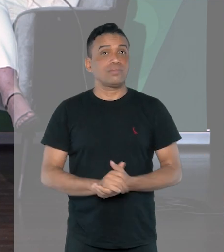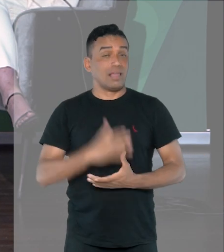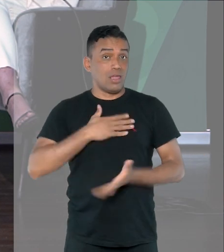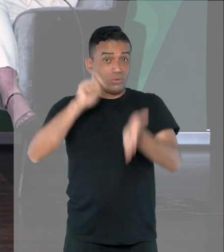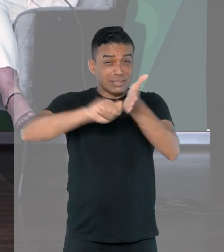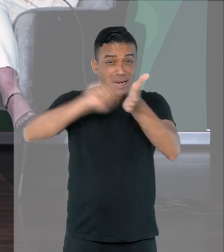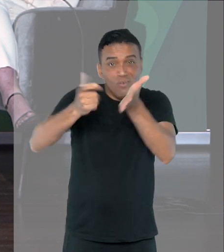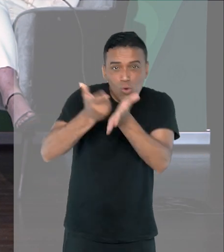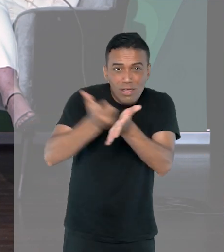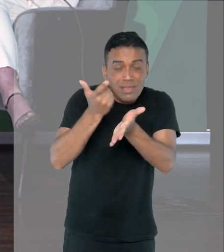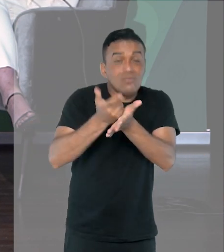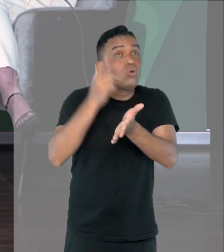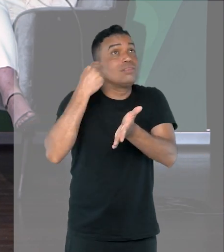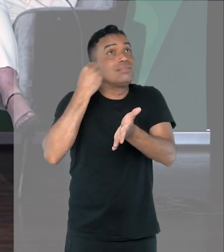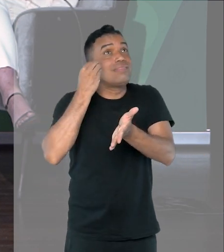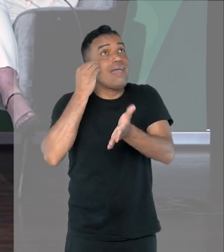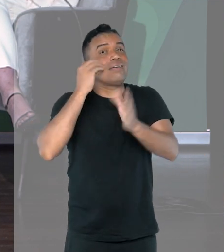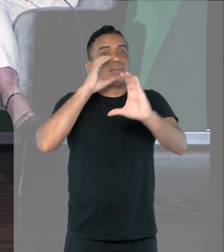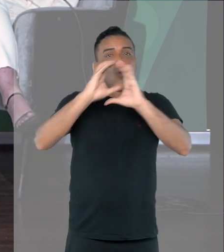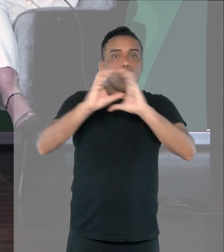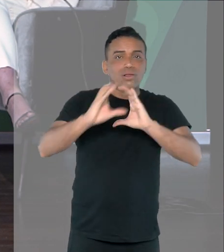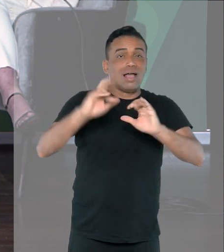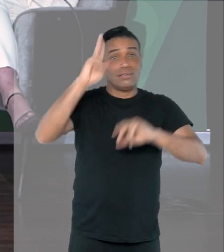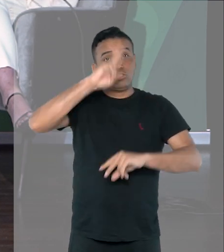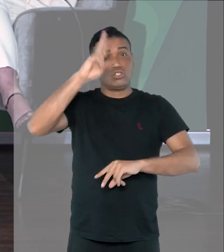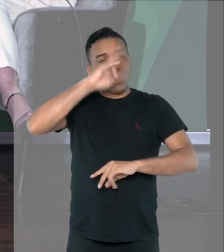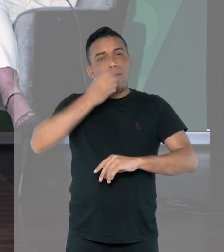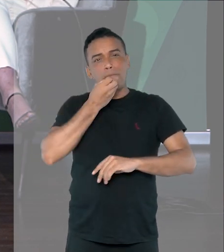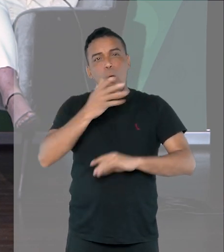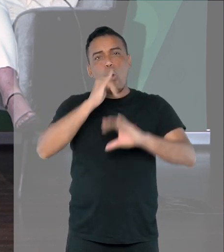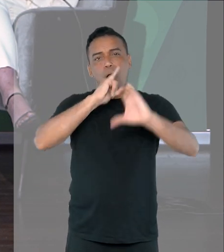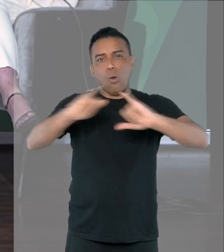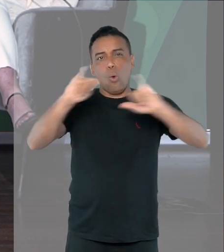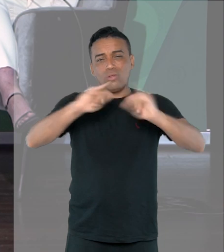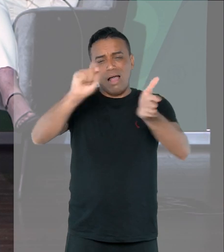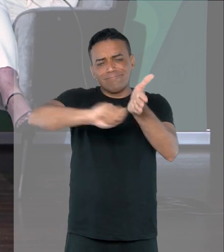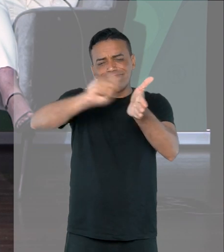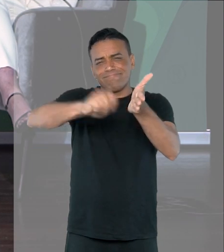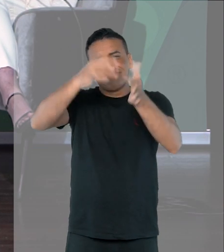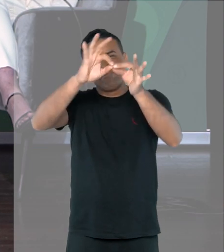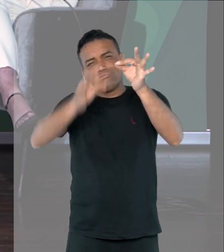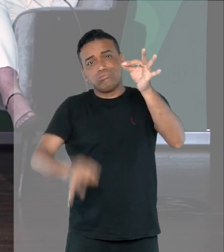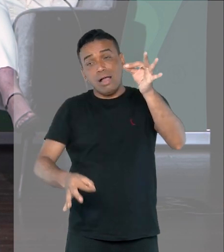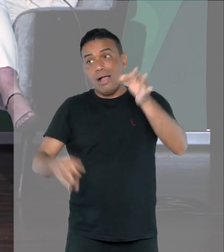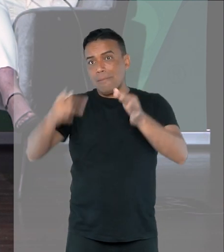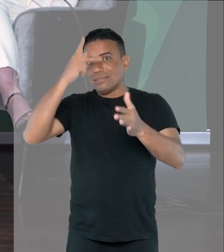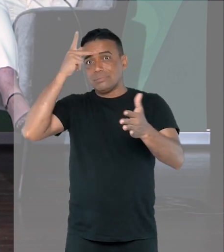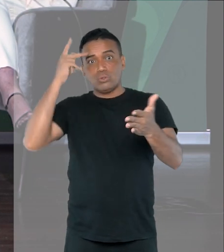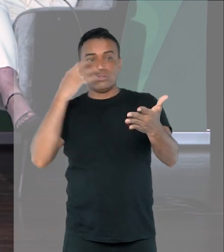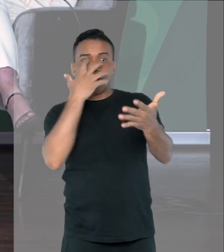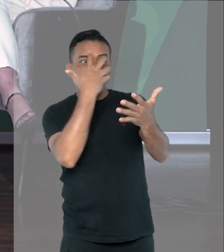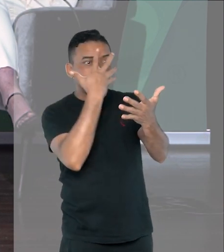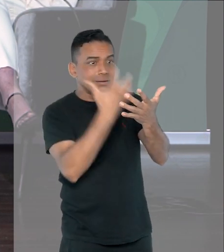máximo, comunicar com o público, contar boas histórias, fazê-las bem contadas, né, para que as pessoas se